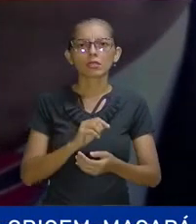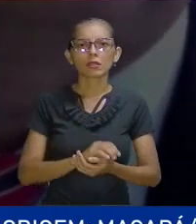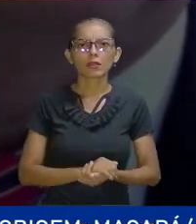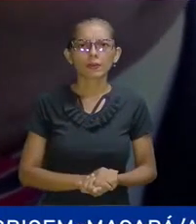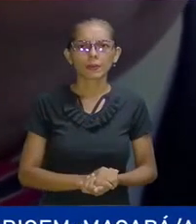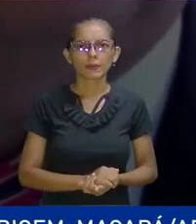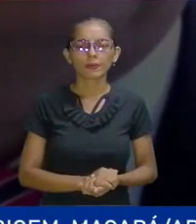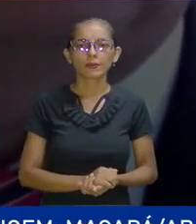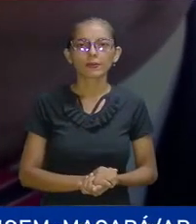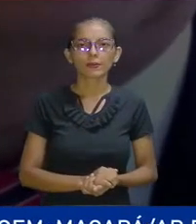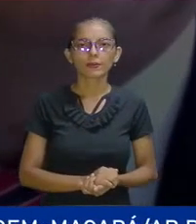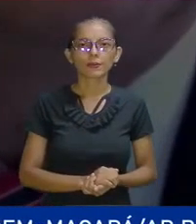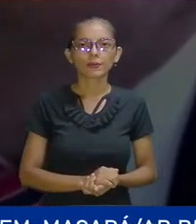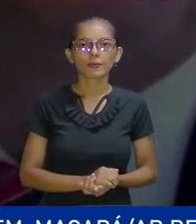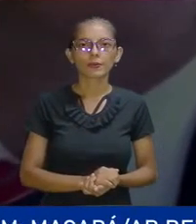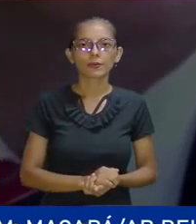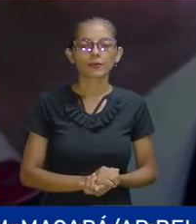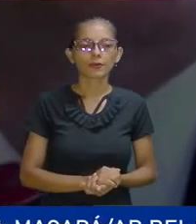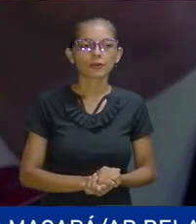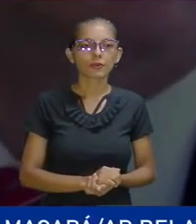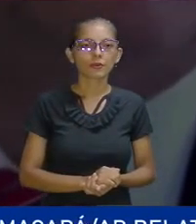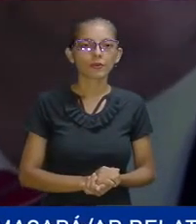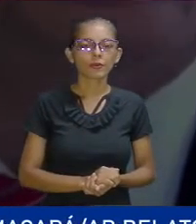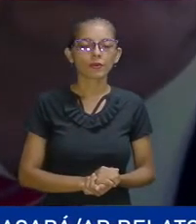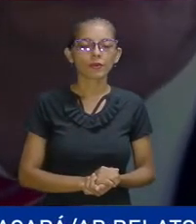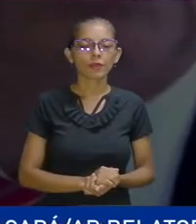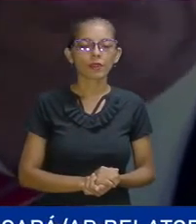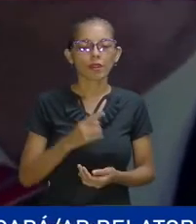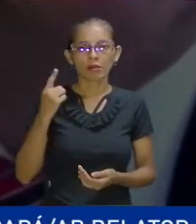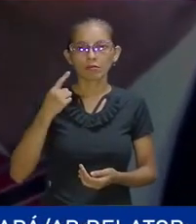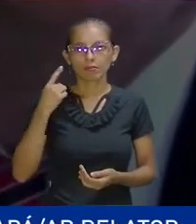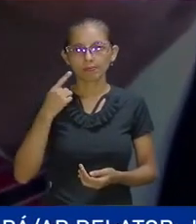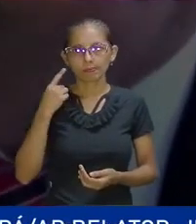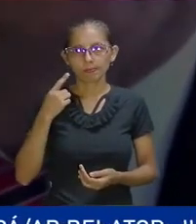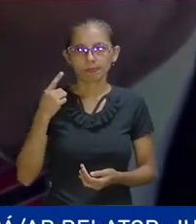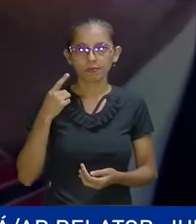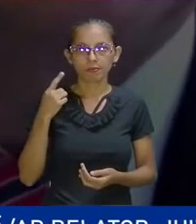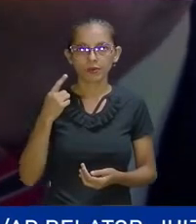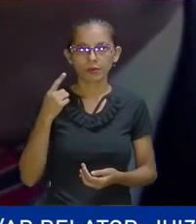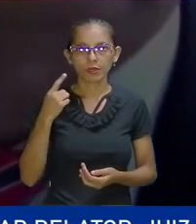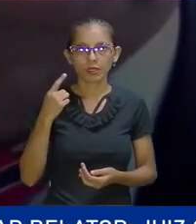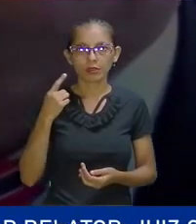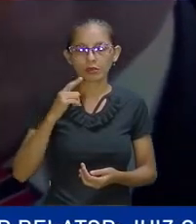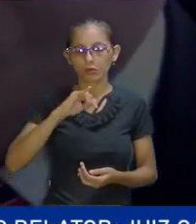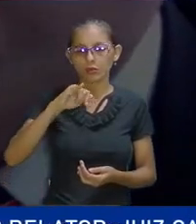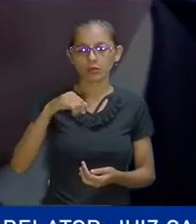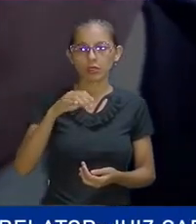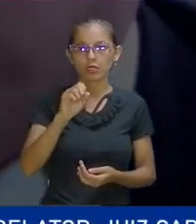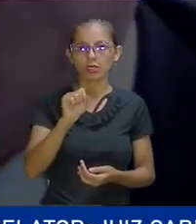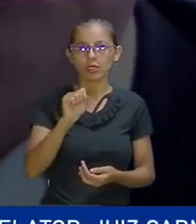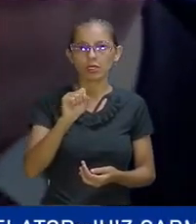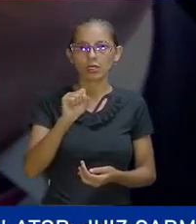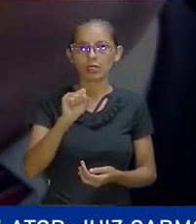deputado reeleito Jesus Pontes, que foi o segundo colocado no município de Mazagão,